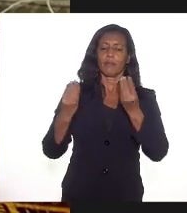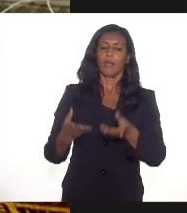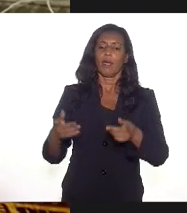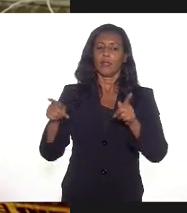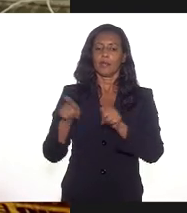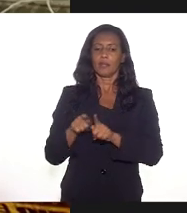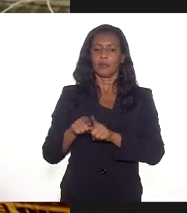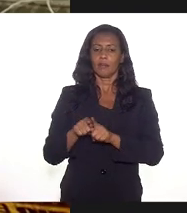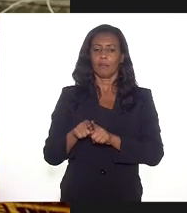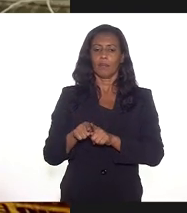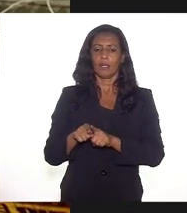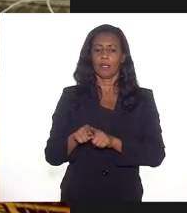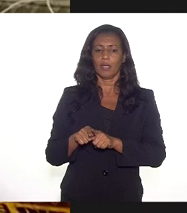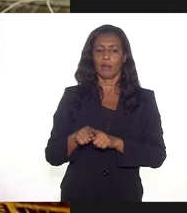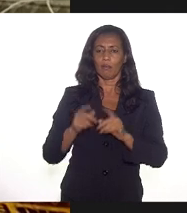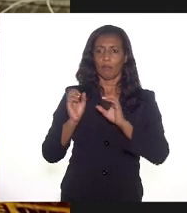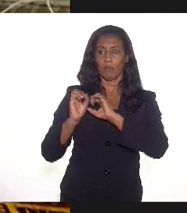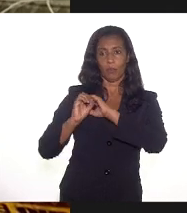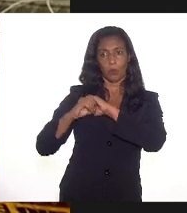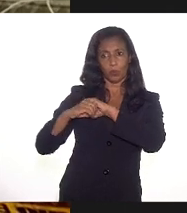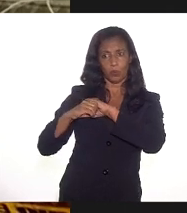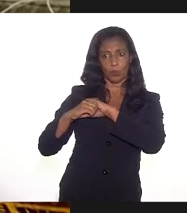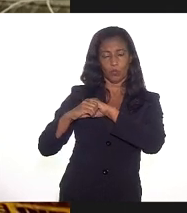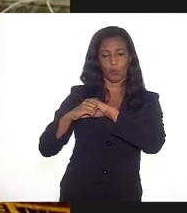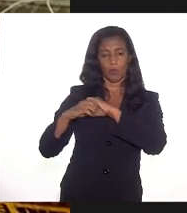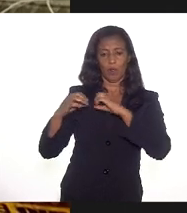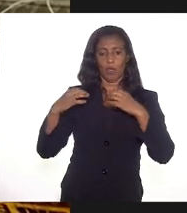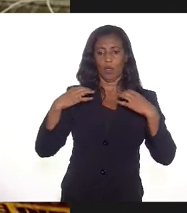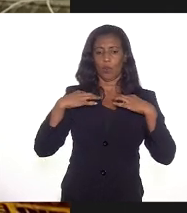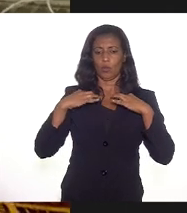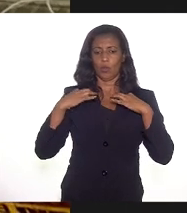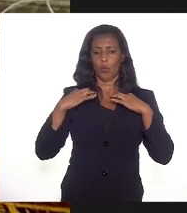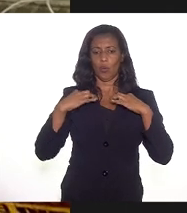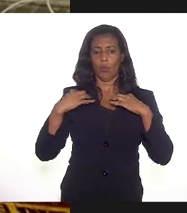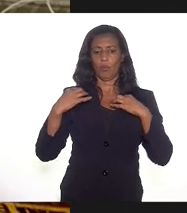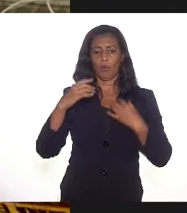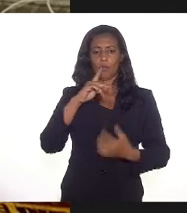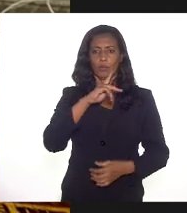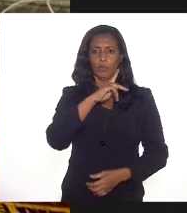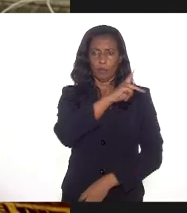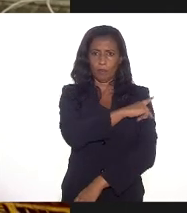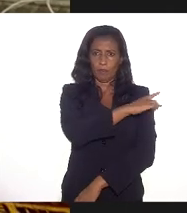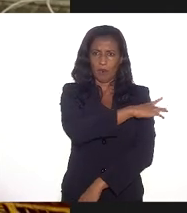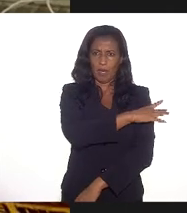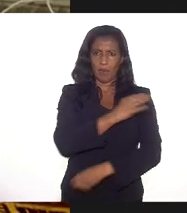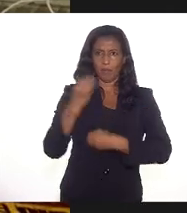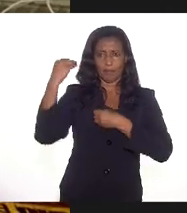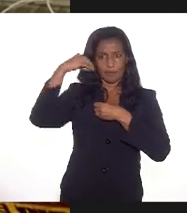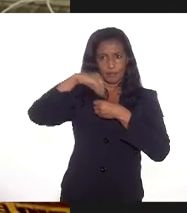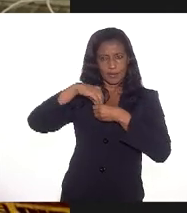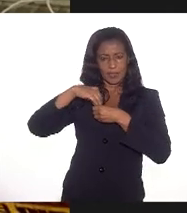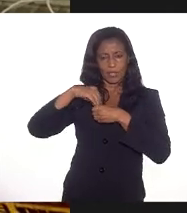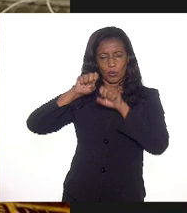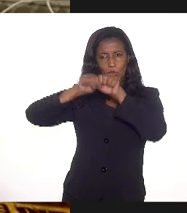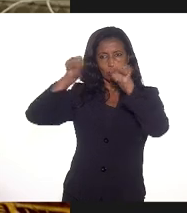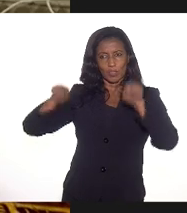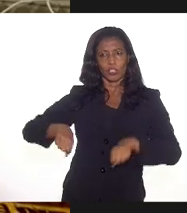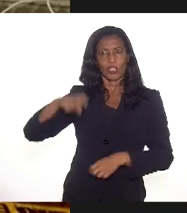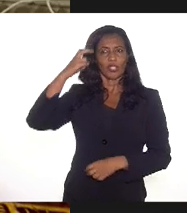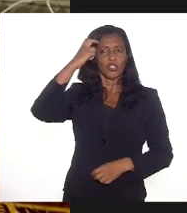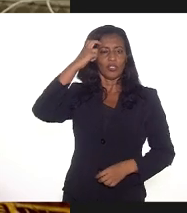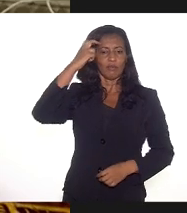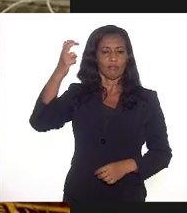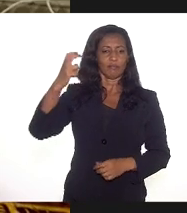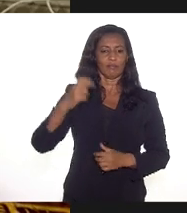haja exceção para a instalação de câmeras de vídeo nos uniformes dos policiais militares integrantes do sistema de